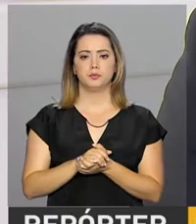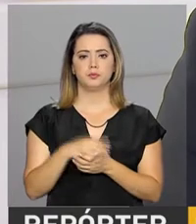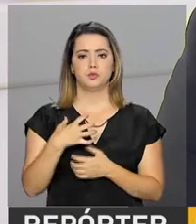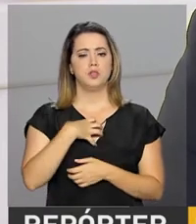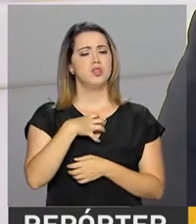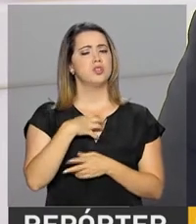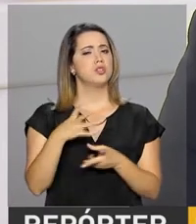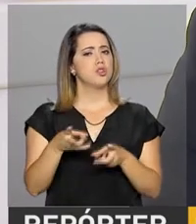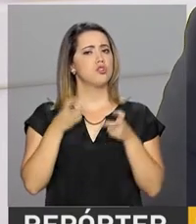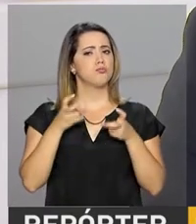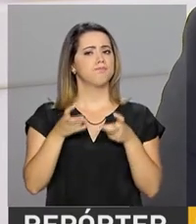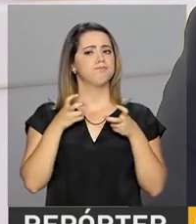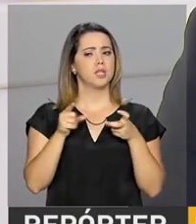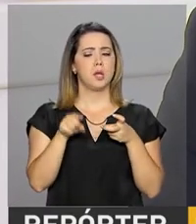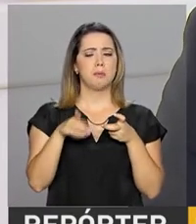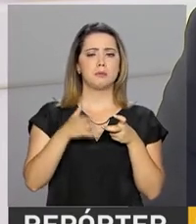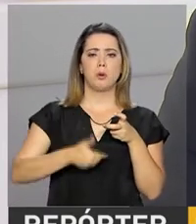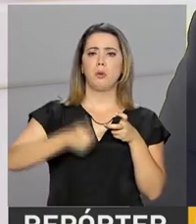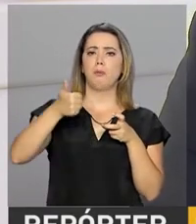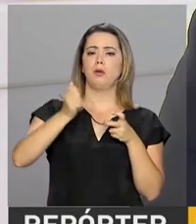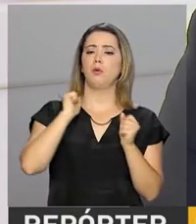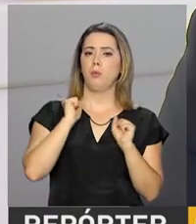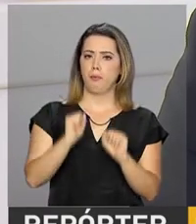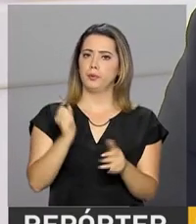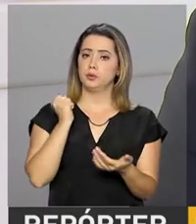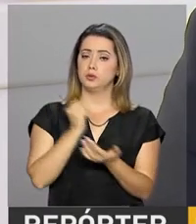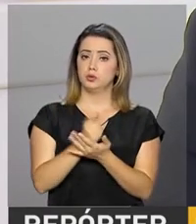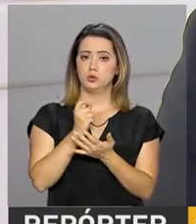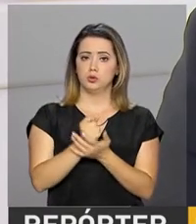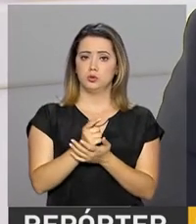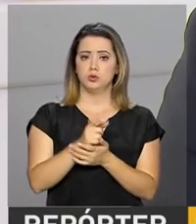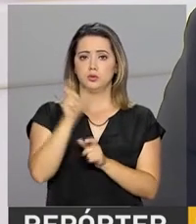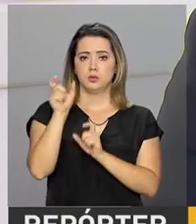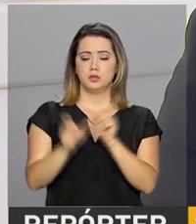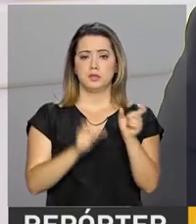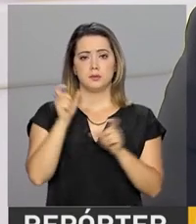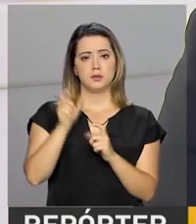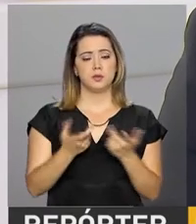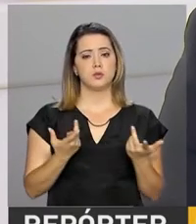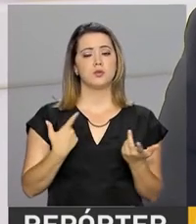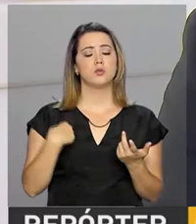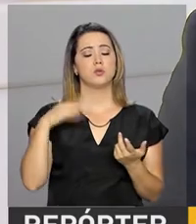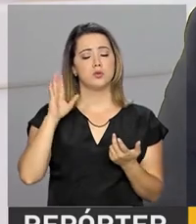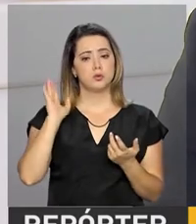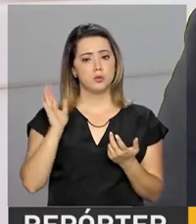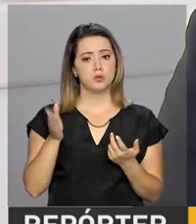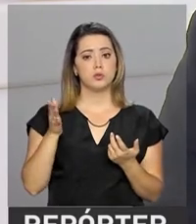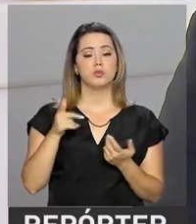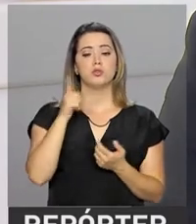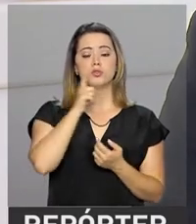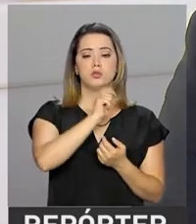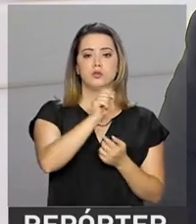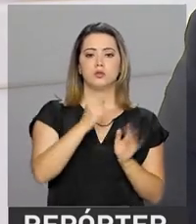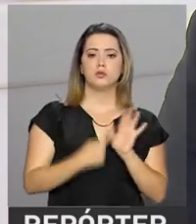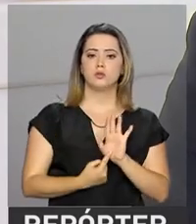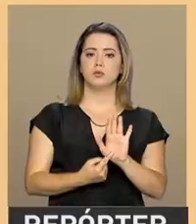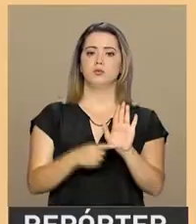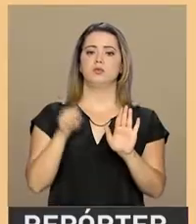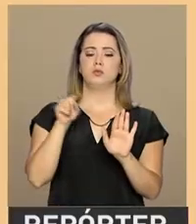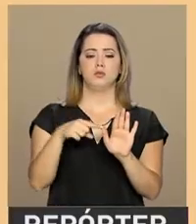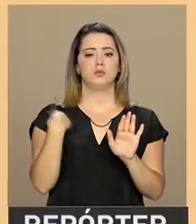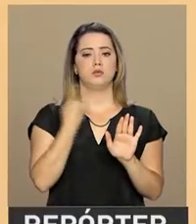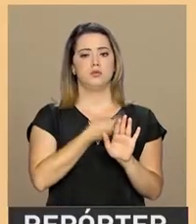sentiu essa melhora o poder de compra dos consumidores já consegue infantil isso no nosso negócio